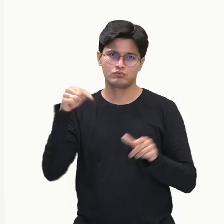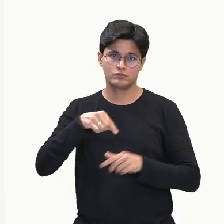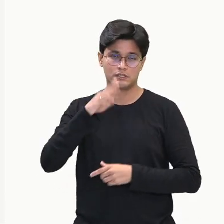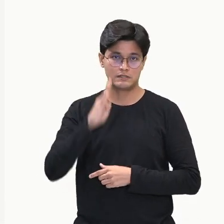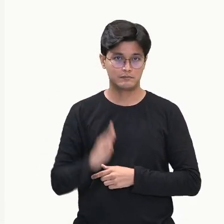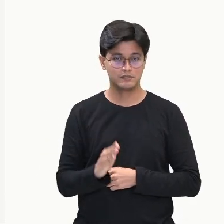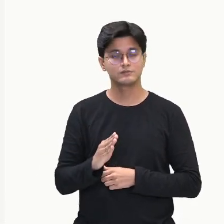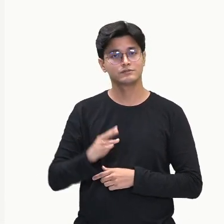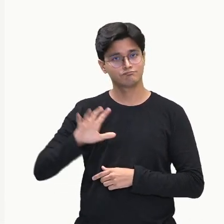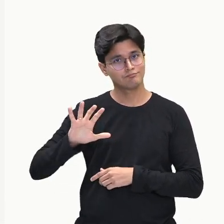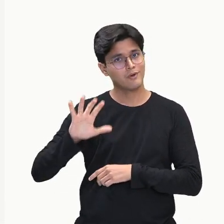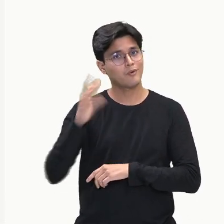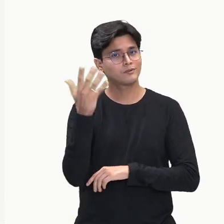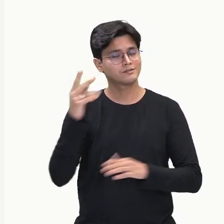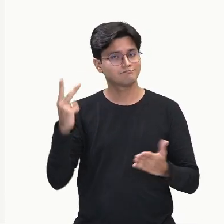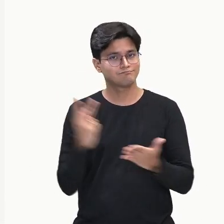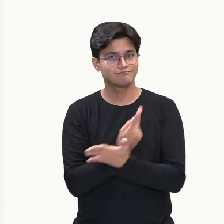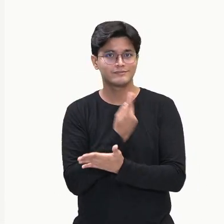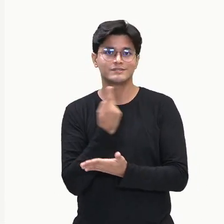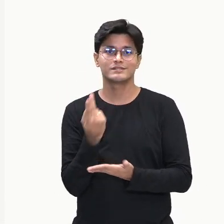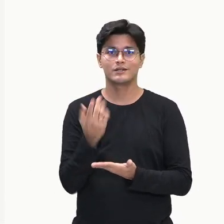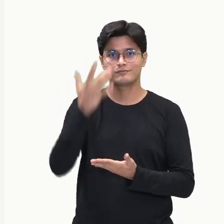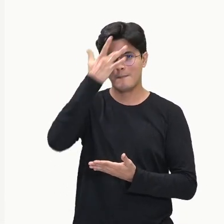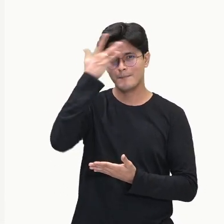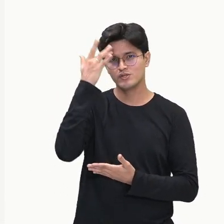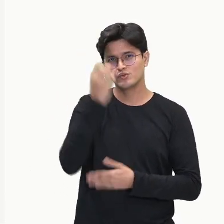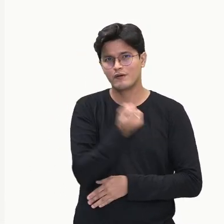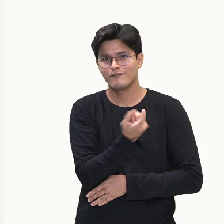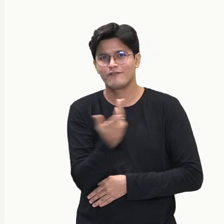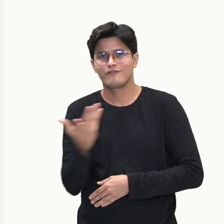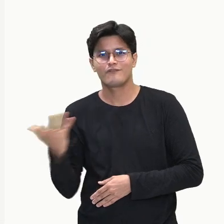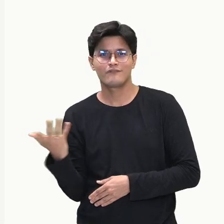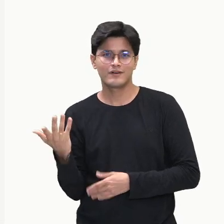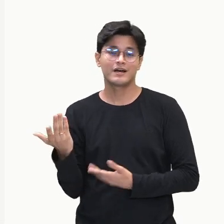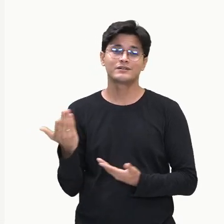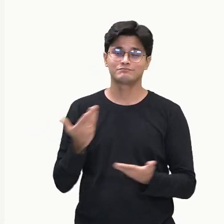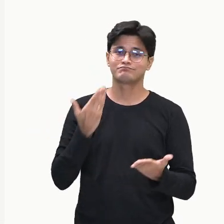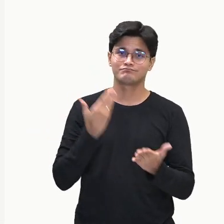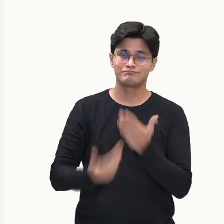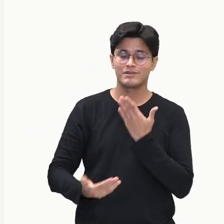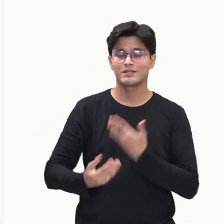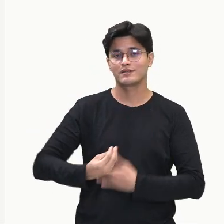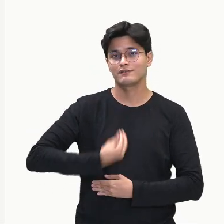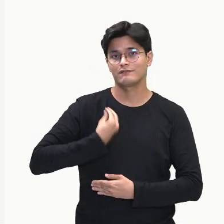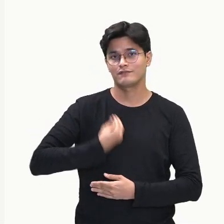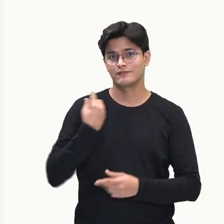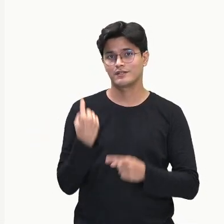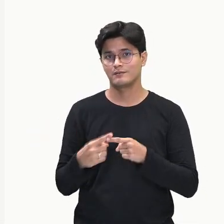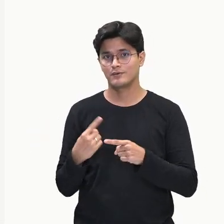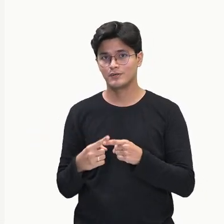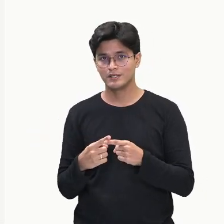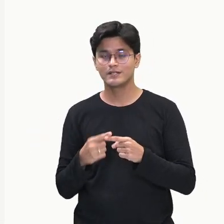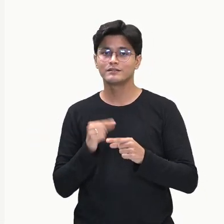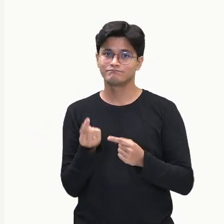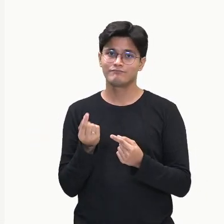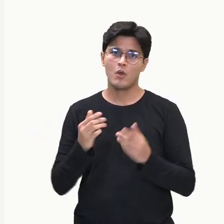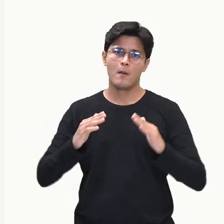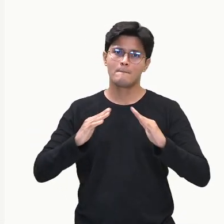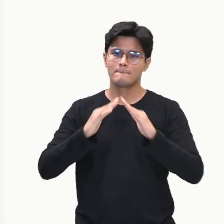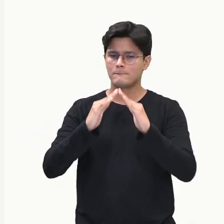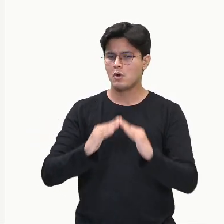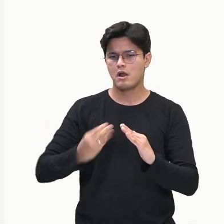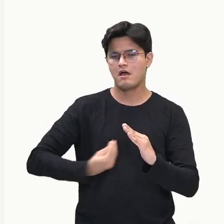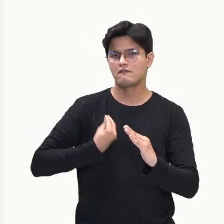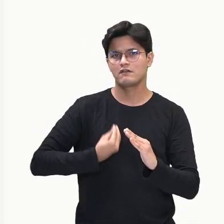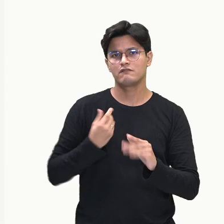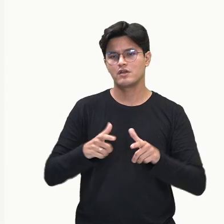um grande volume de pessoas, inclusive que perderam suas vidas por conta de estarem instaladas ali